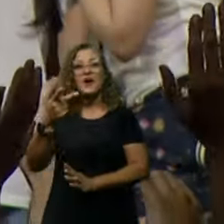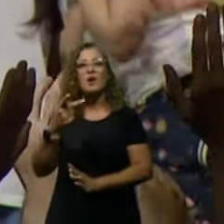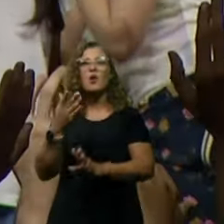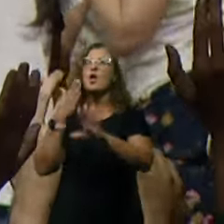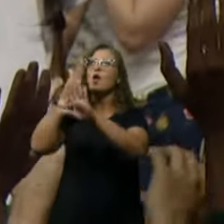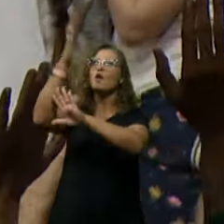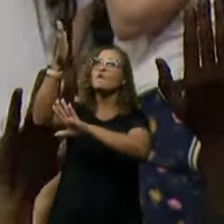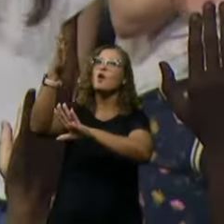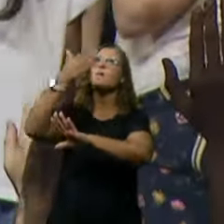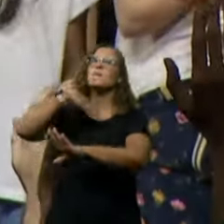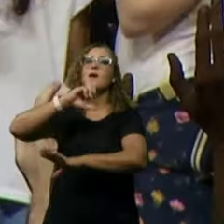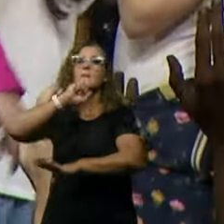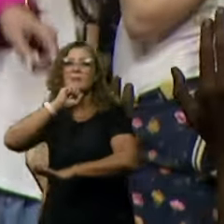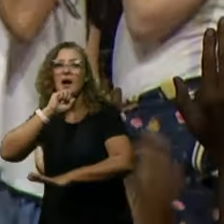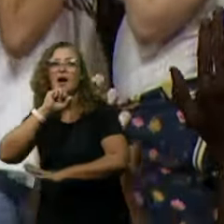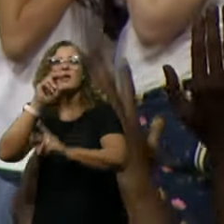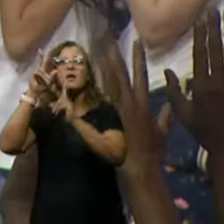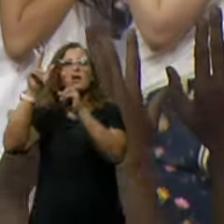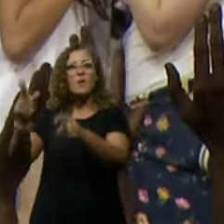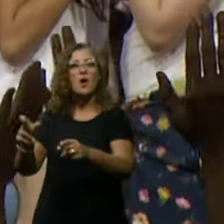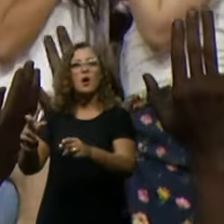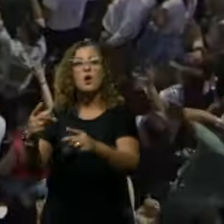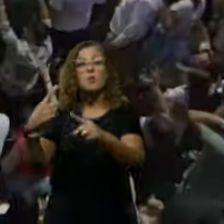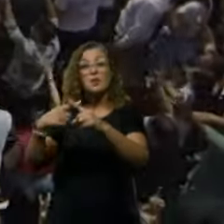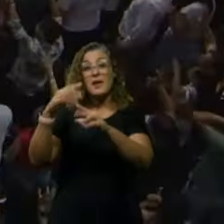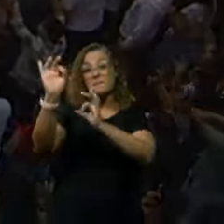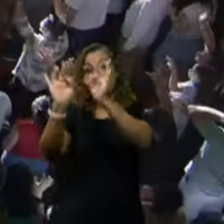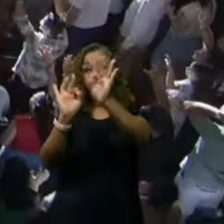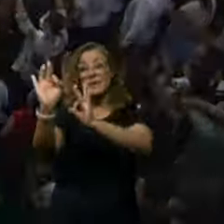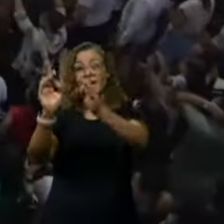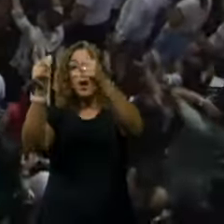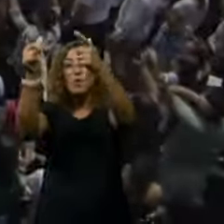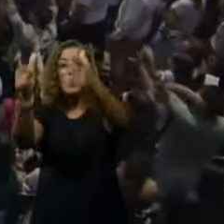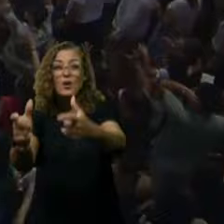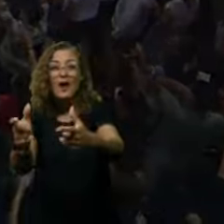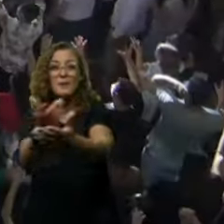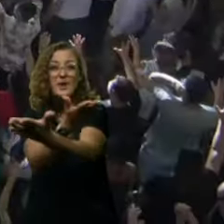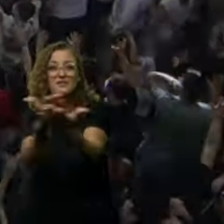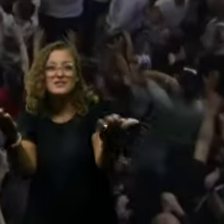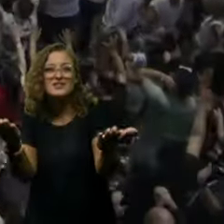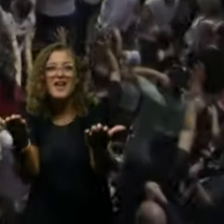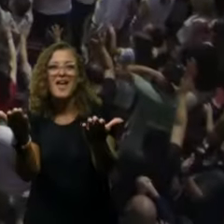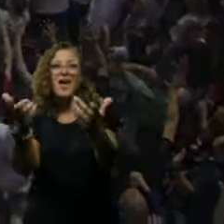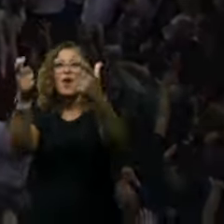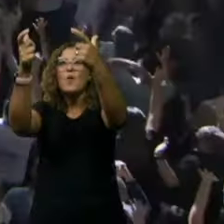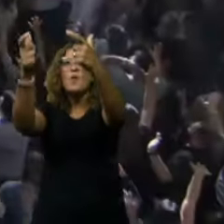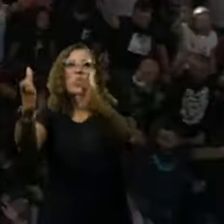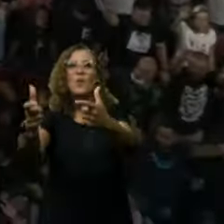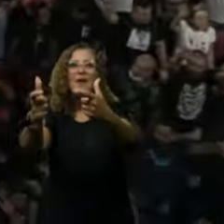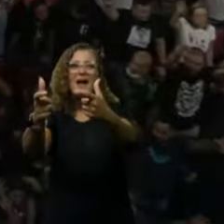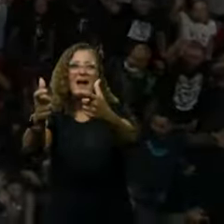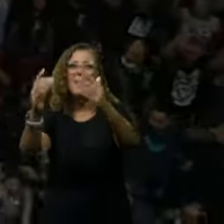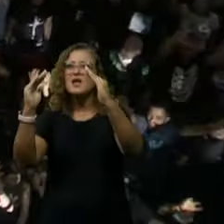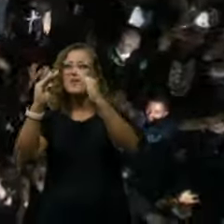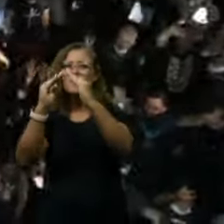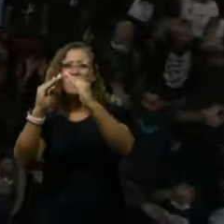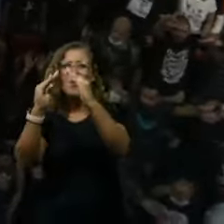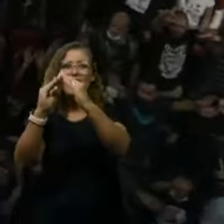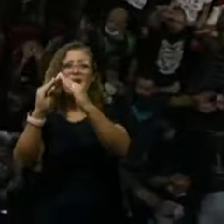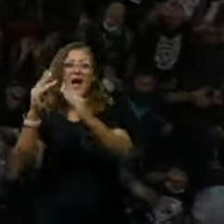e eu também trabalho para preparar para vocês um lugar a vossa morada não é aqui